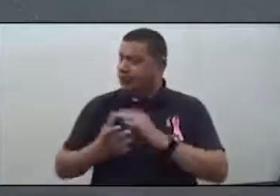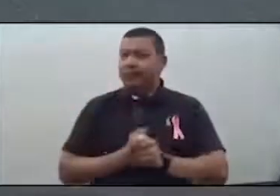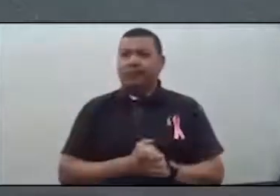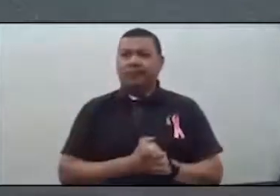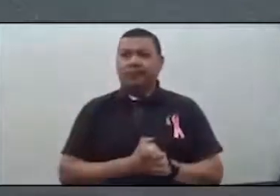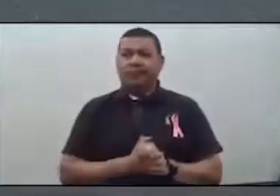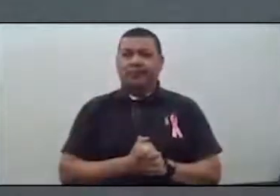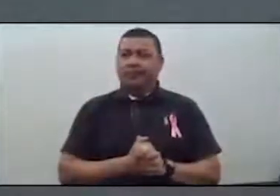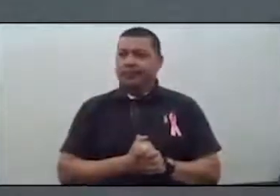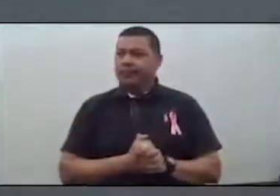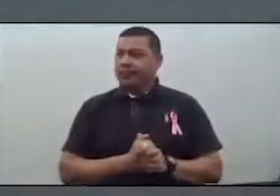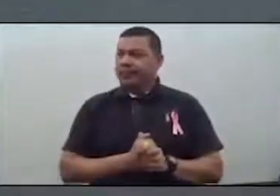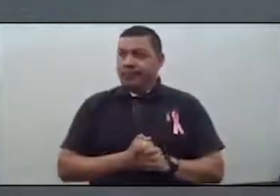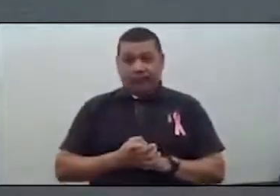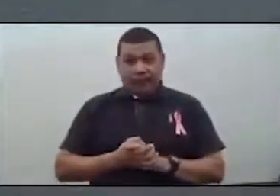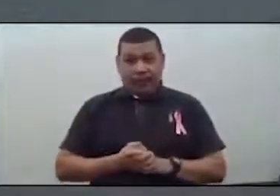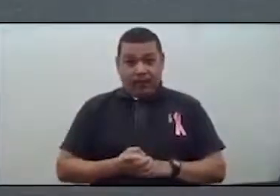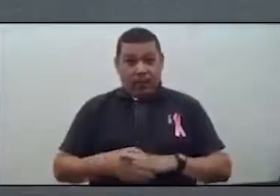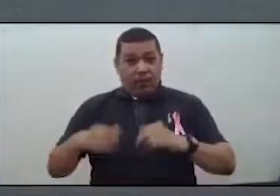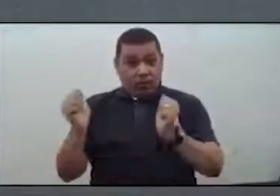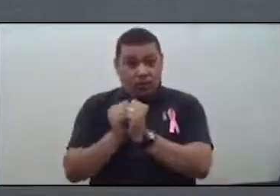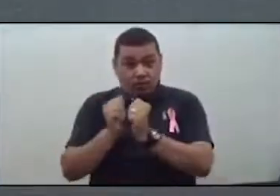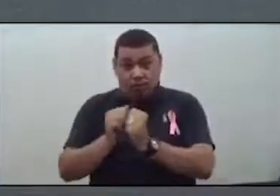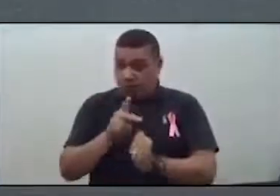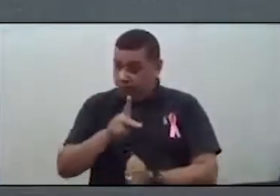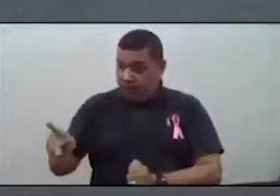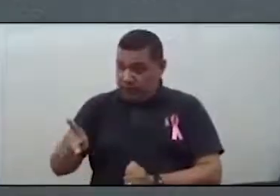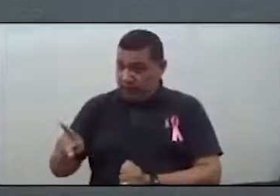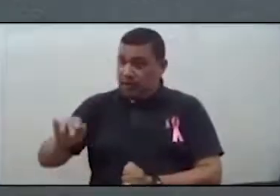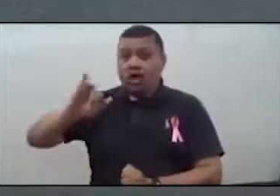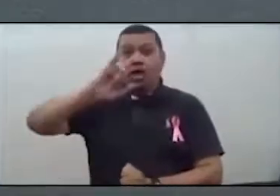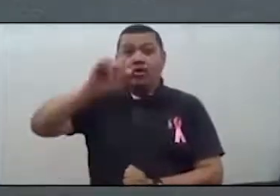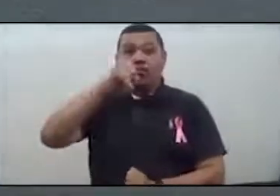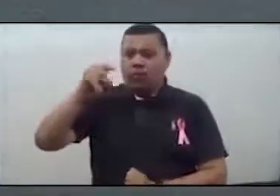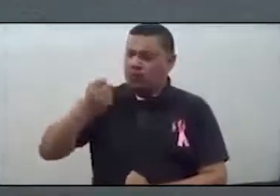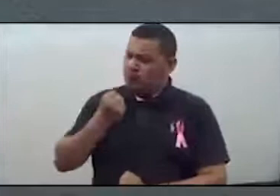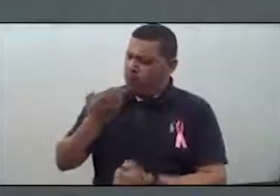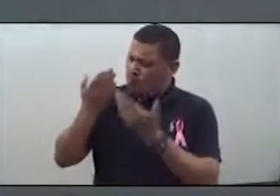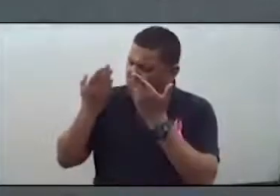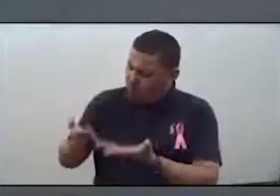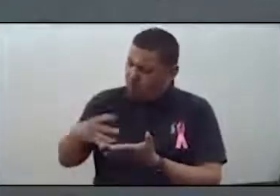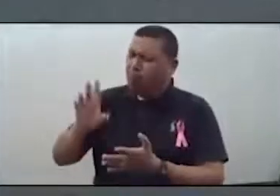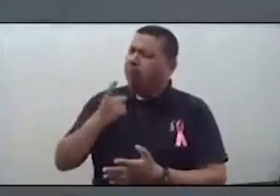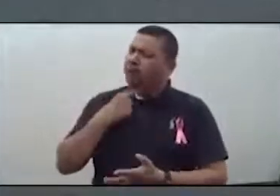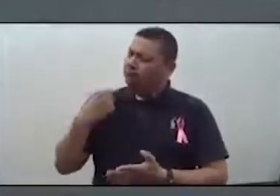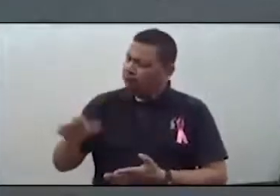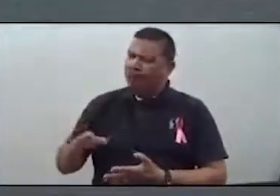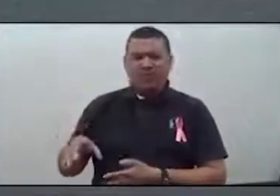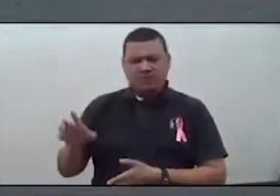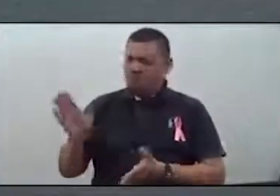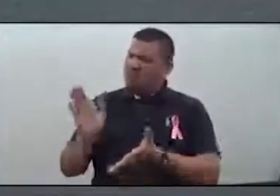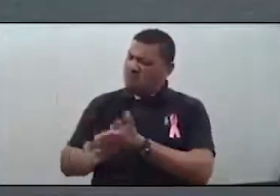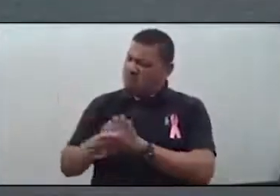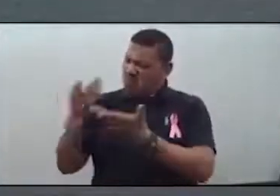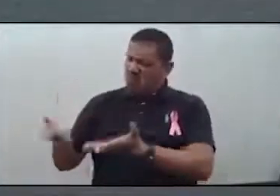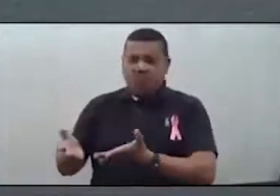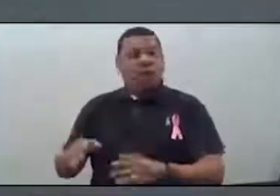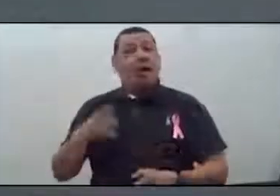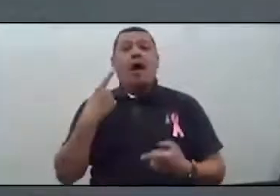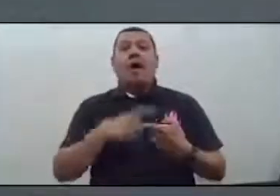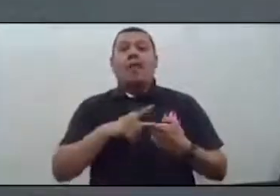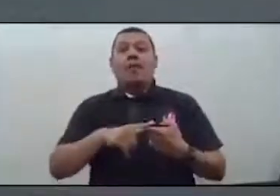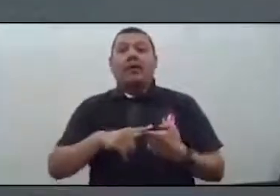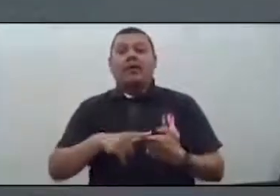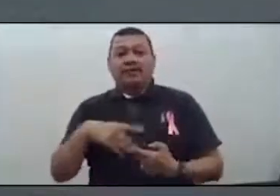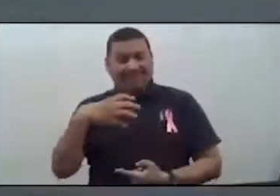numa propositura do nosso presidente, João Pichek. Parabenizar, presidente, pela iniciativa, muito louvável, a gente reconhecer o